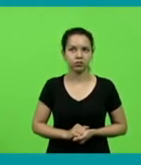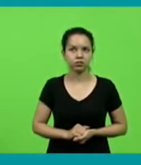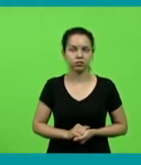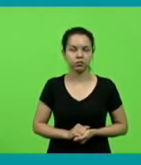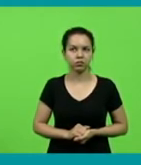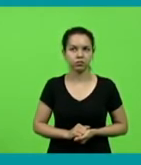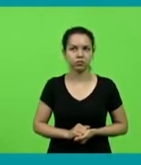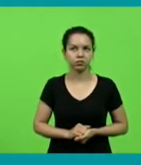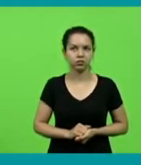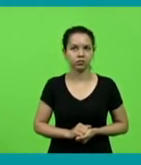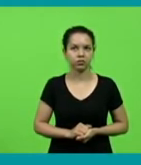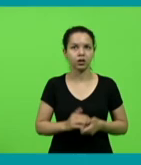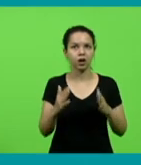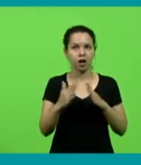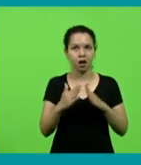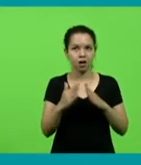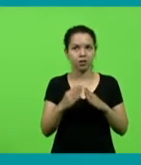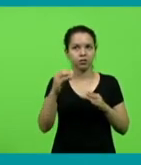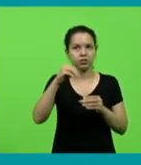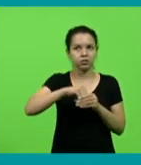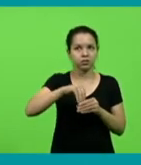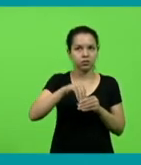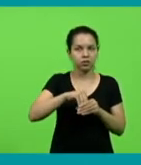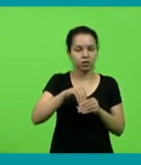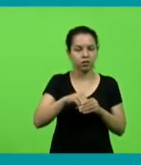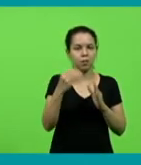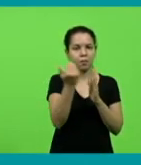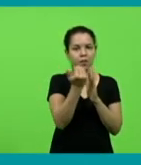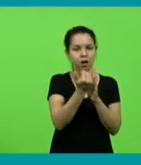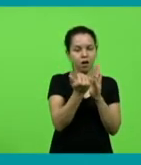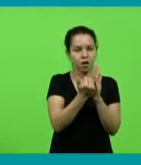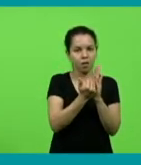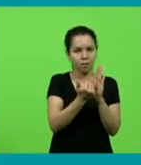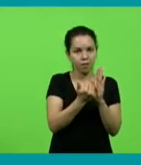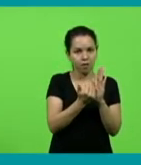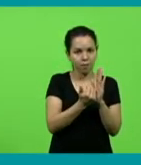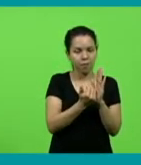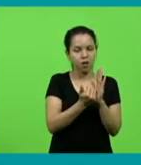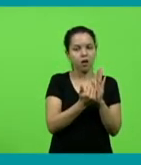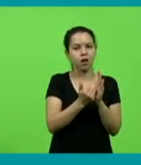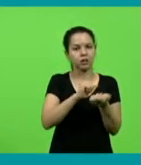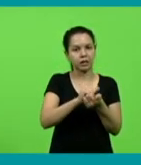Tem em sua casa uma dedicação singular com um plano de ensino personalizado,